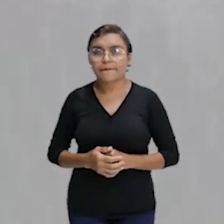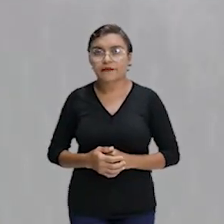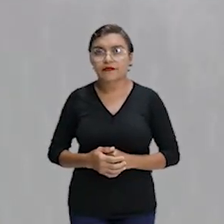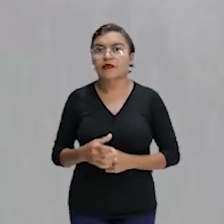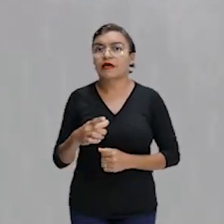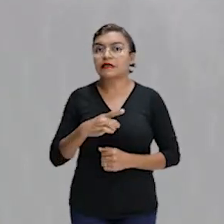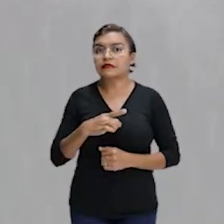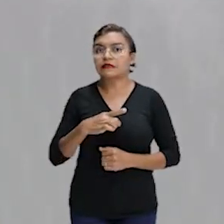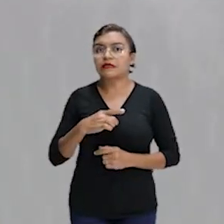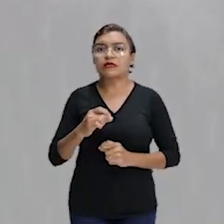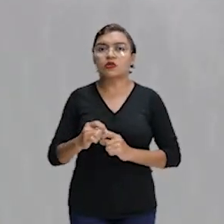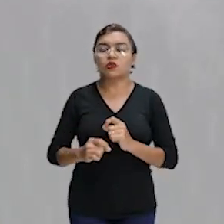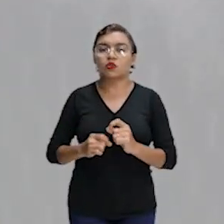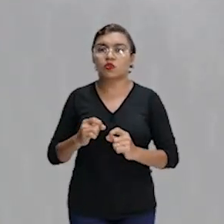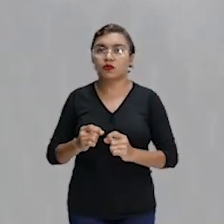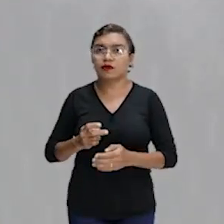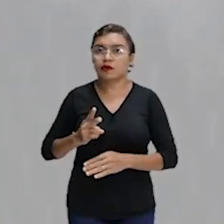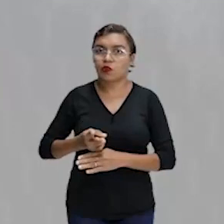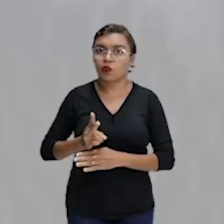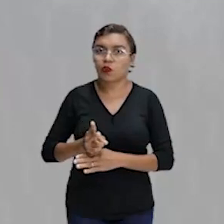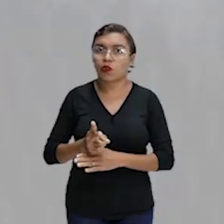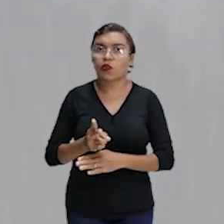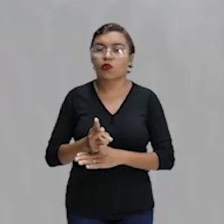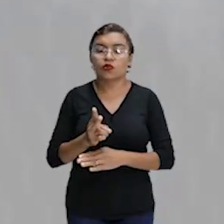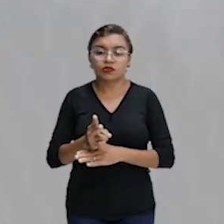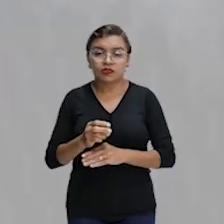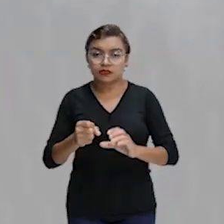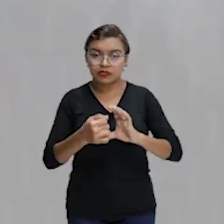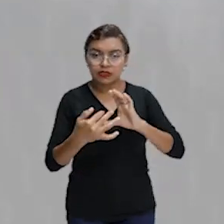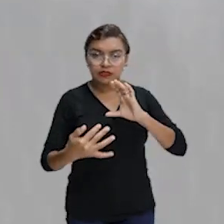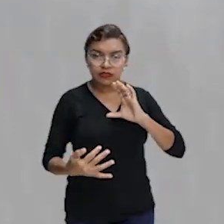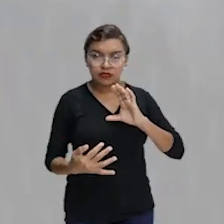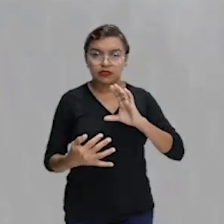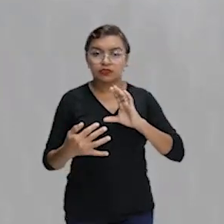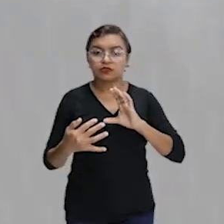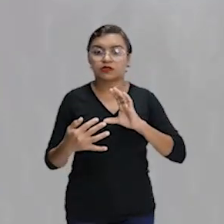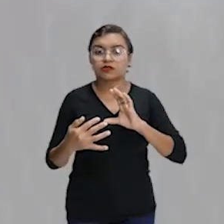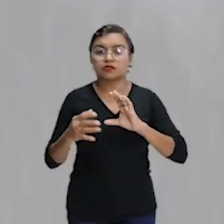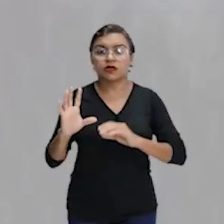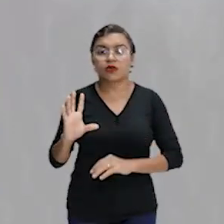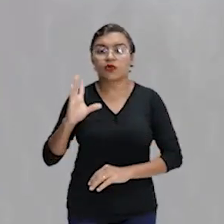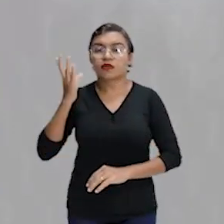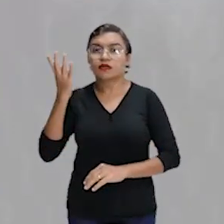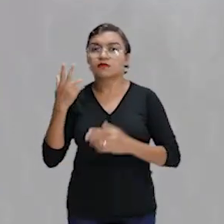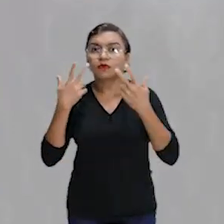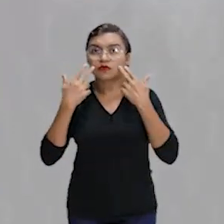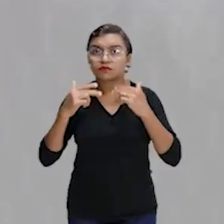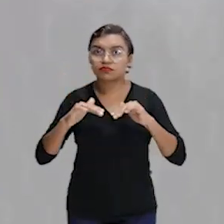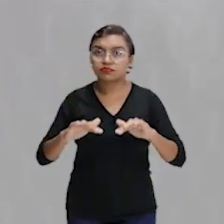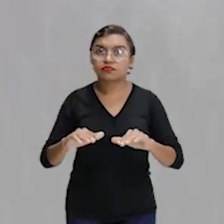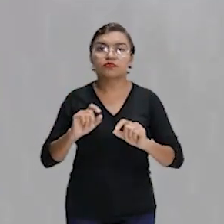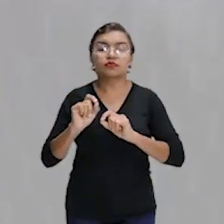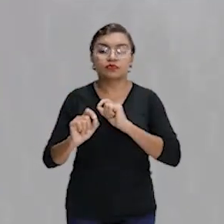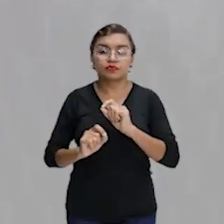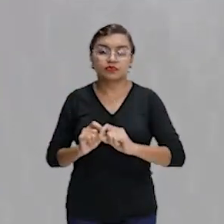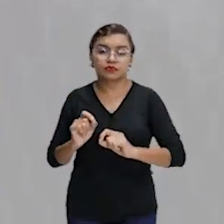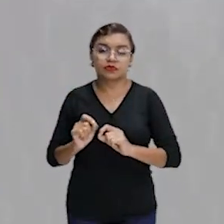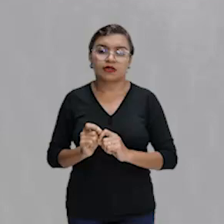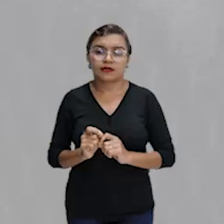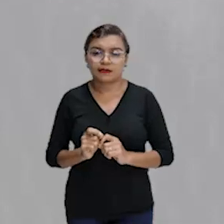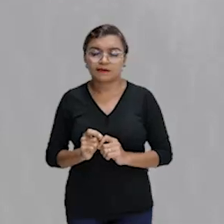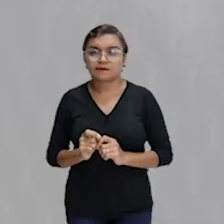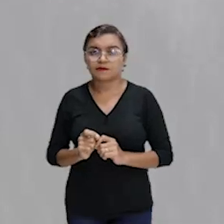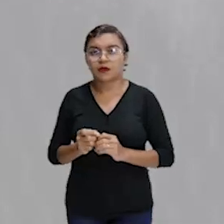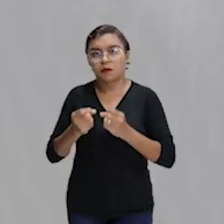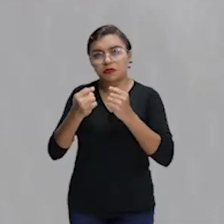existem constantes que são características dos fenômenos naturais, tá? E essas constantes, elas fazem esse ajuste fino,